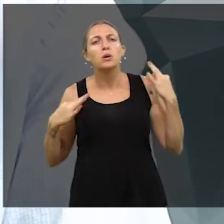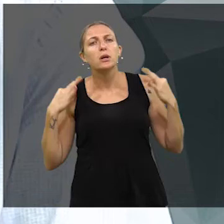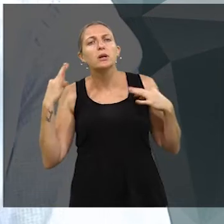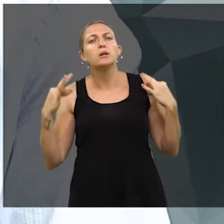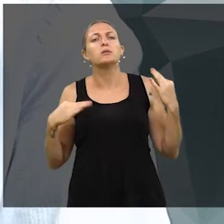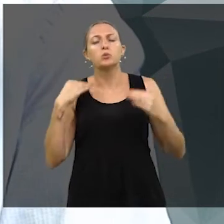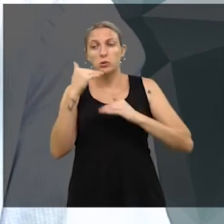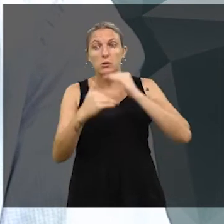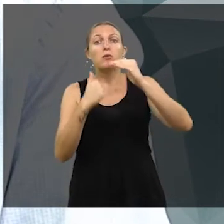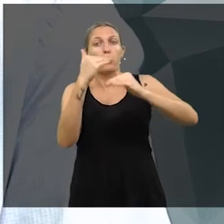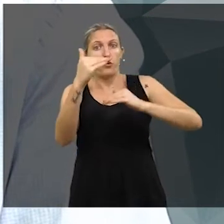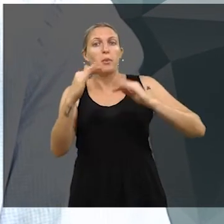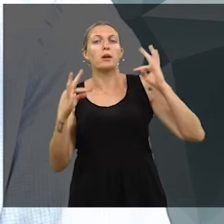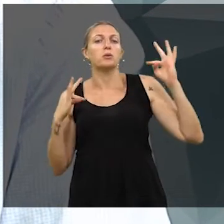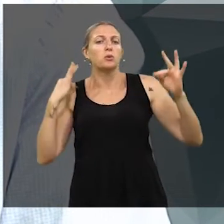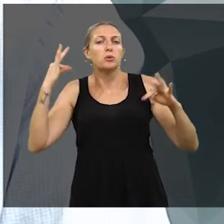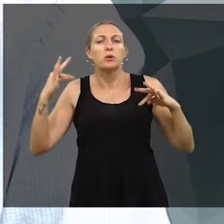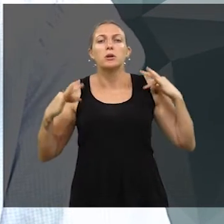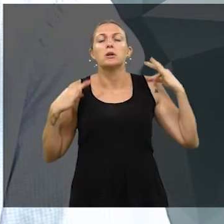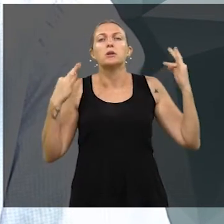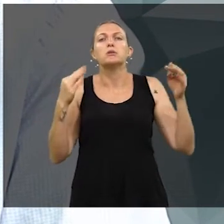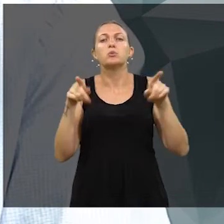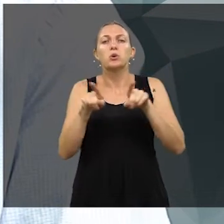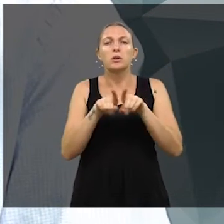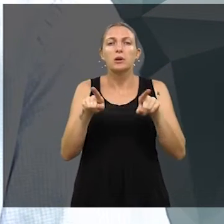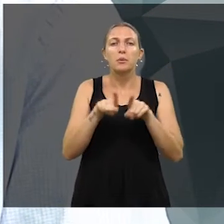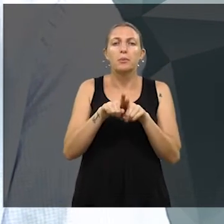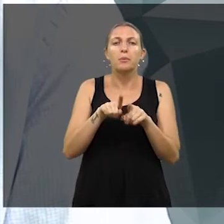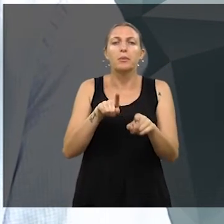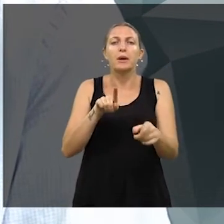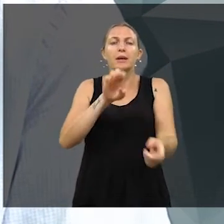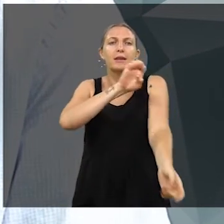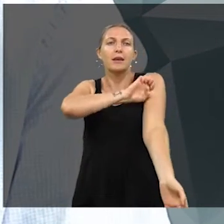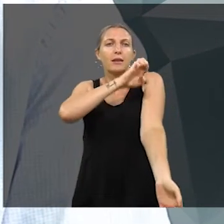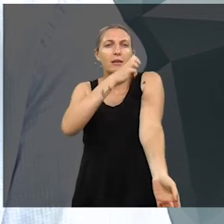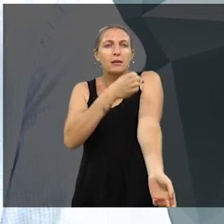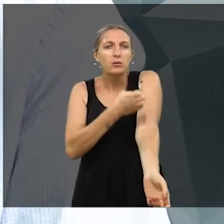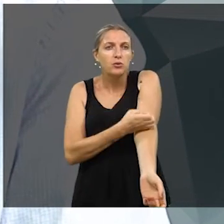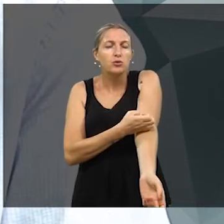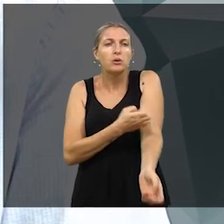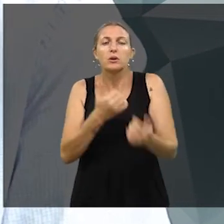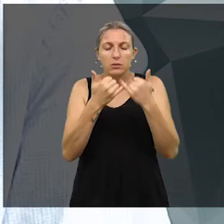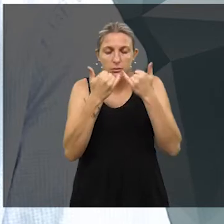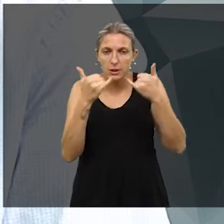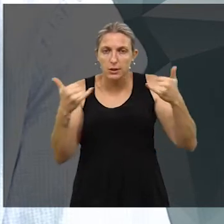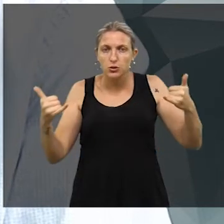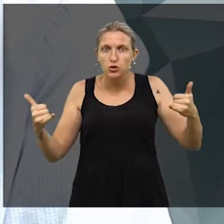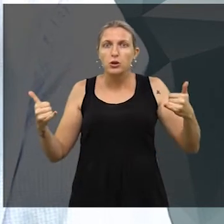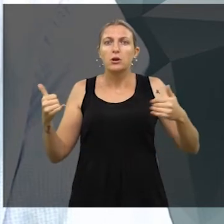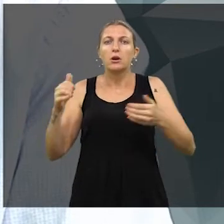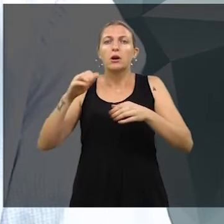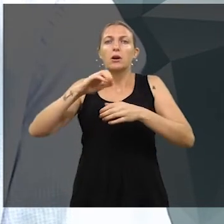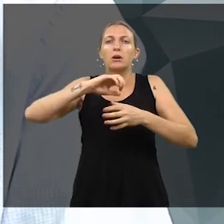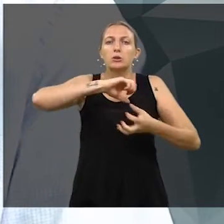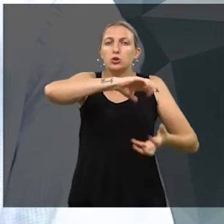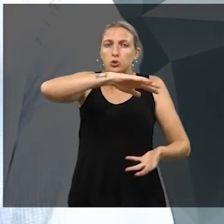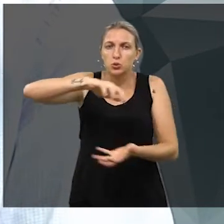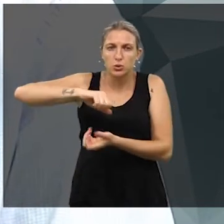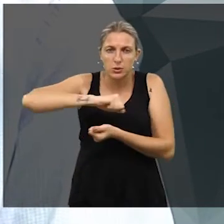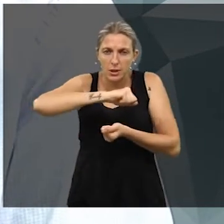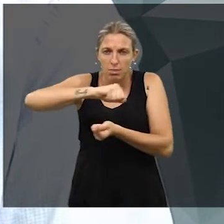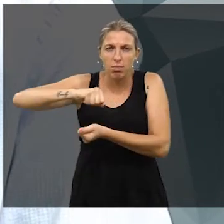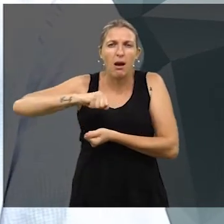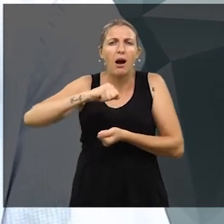desenvolvimento do turismo. Um tema que a gente está trabalhando muito forte é o tema da energia sustentável através das placas solares. E outros temas